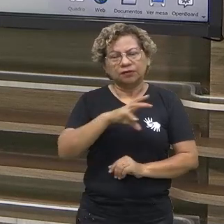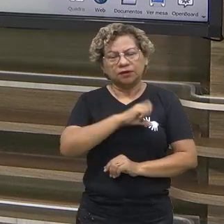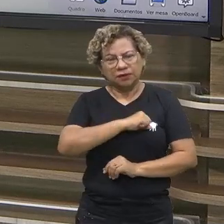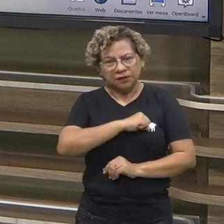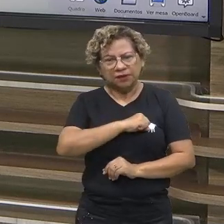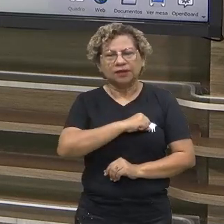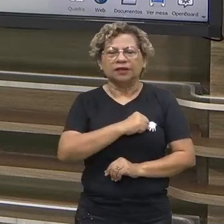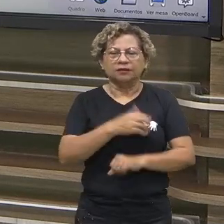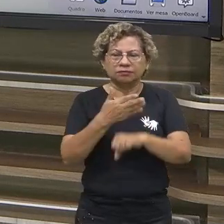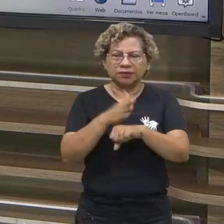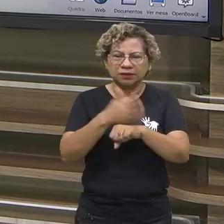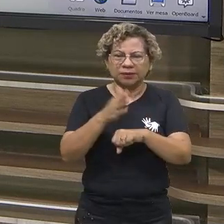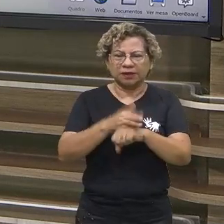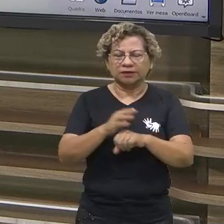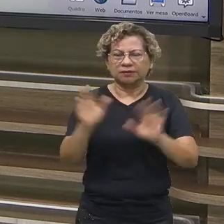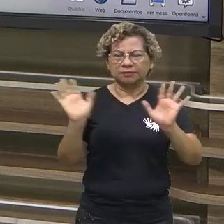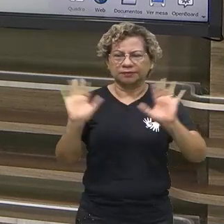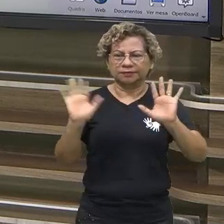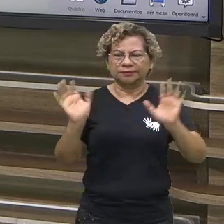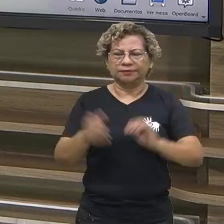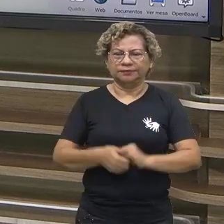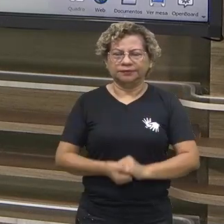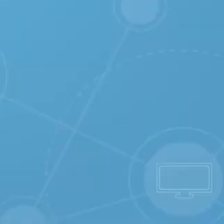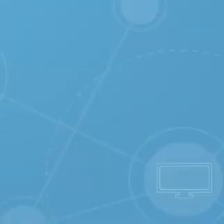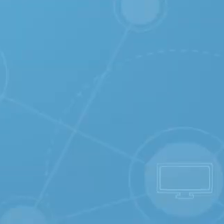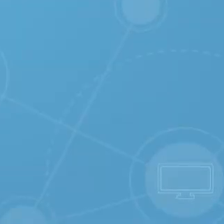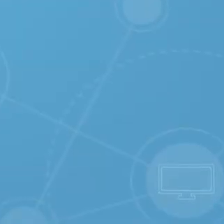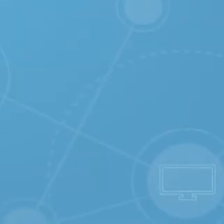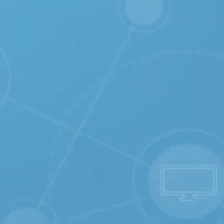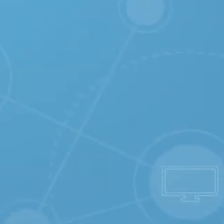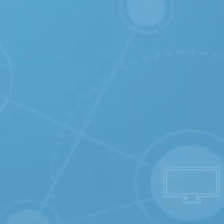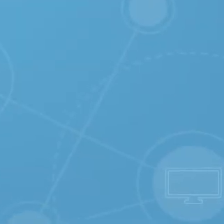de Arte e até a próxima!